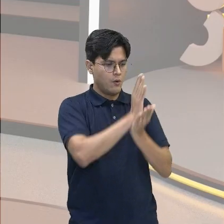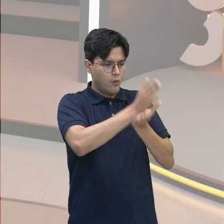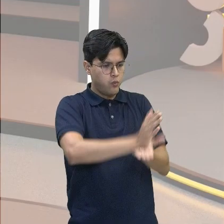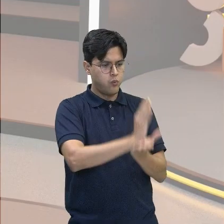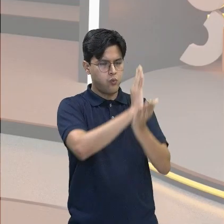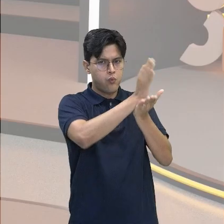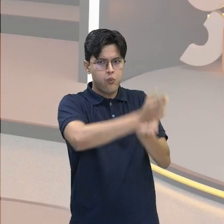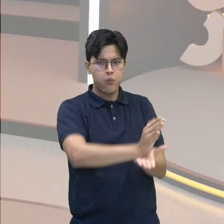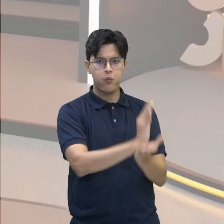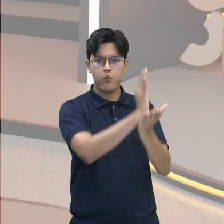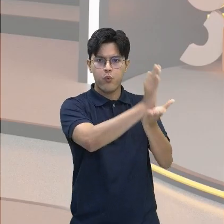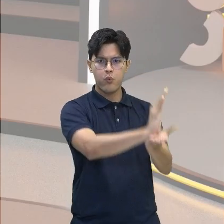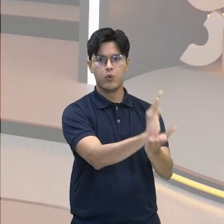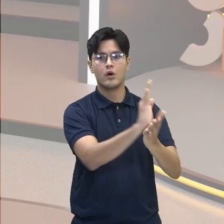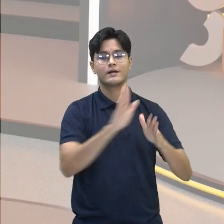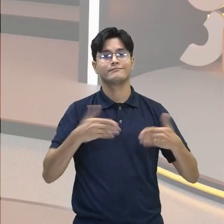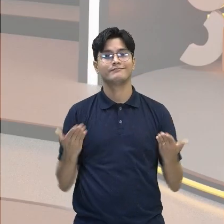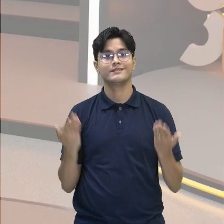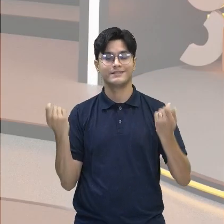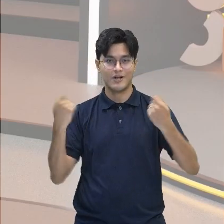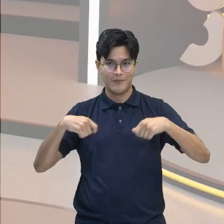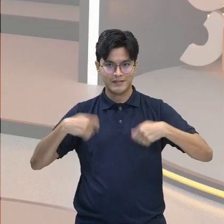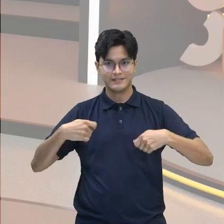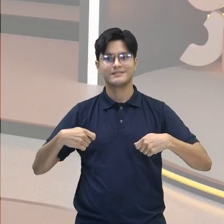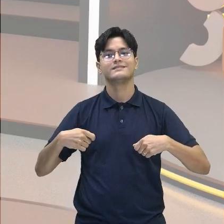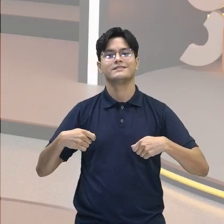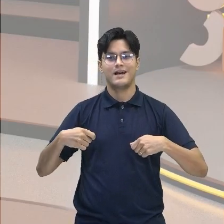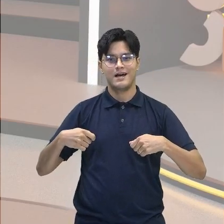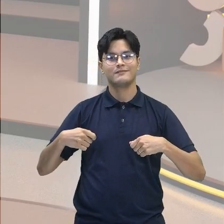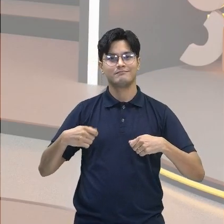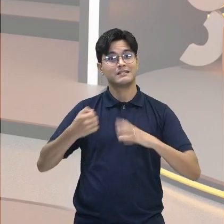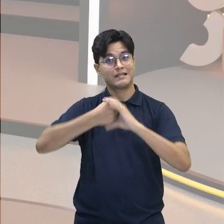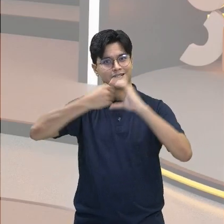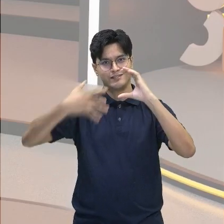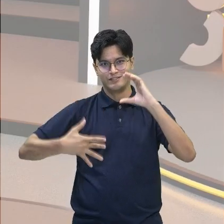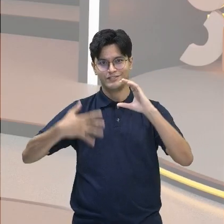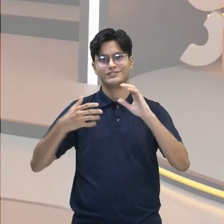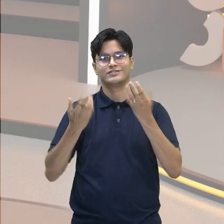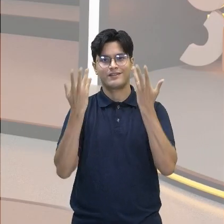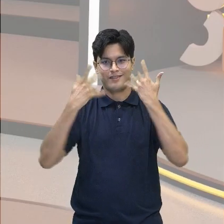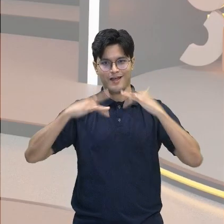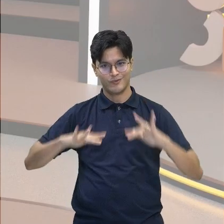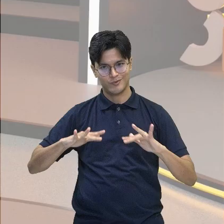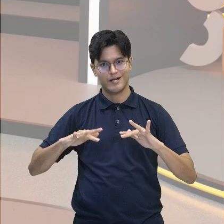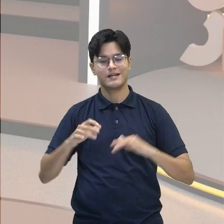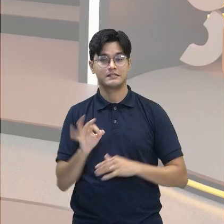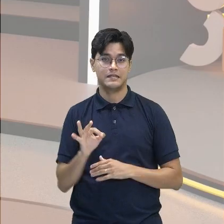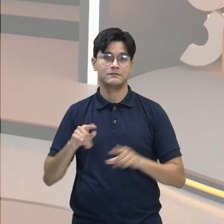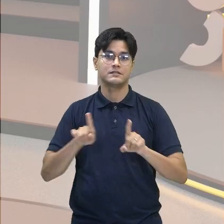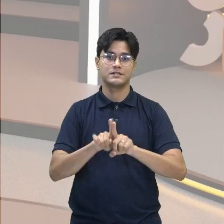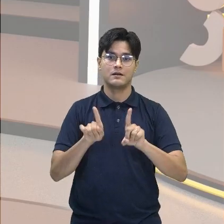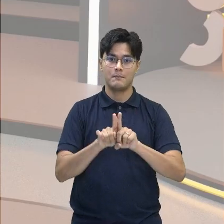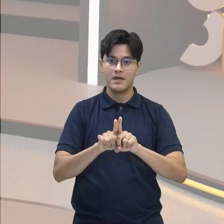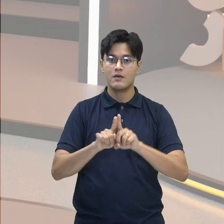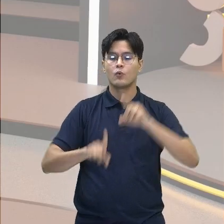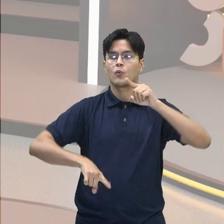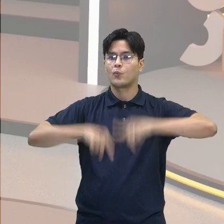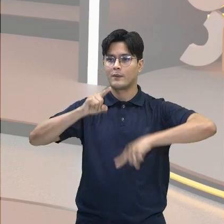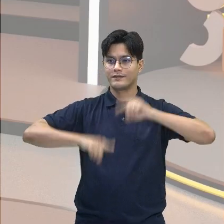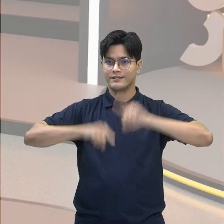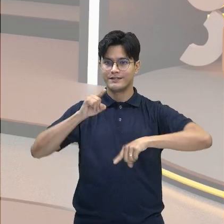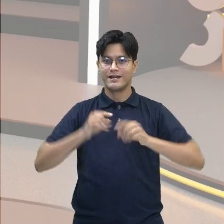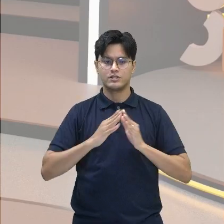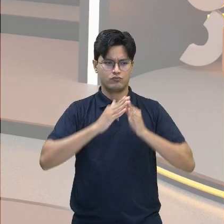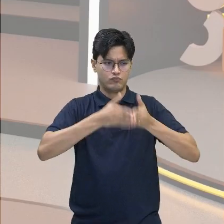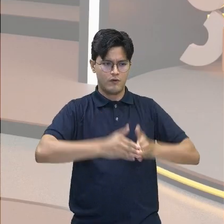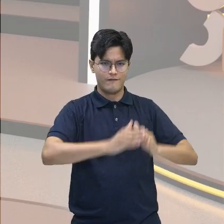das condições naturais para que essa viagem acontecesse. Além disso, os equipamentos de navegação não eram tão